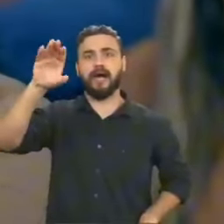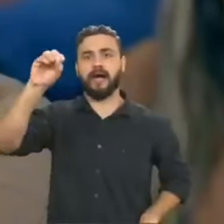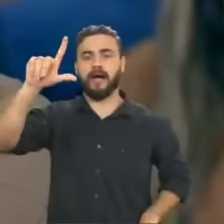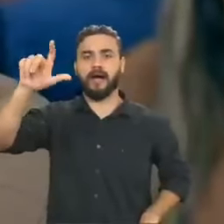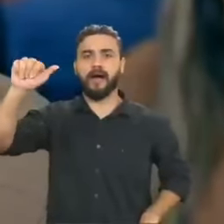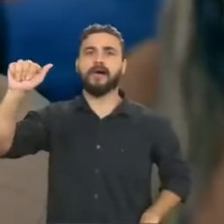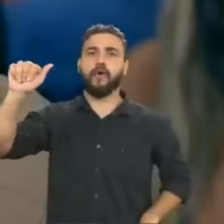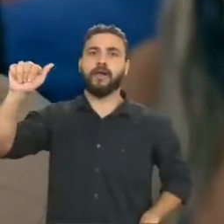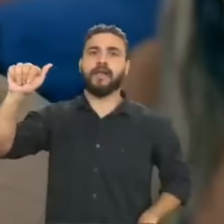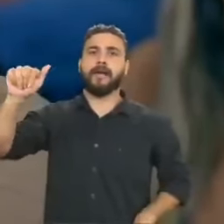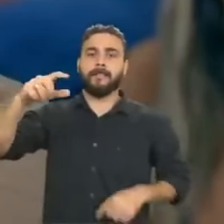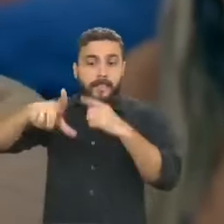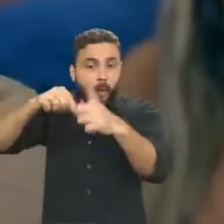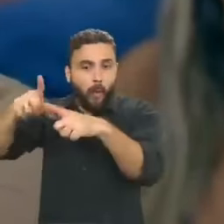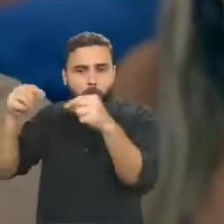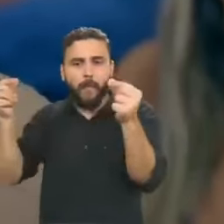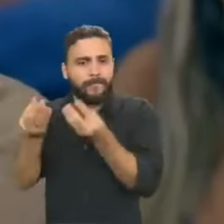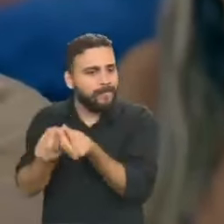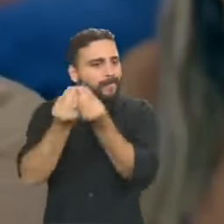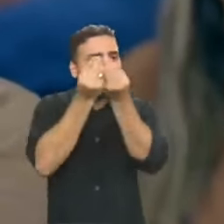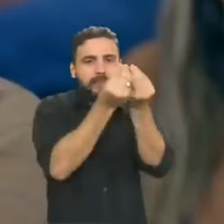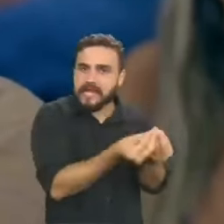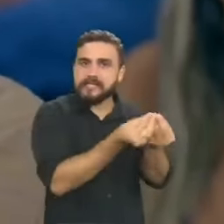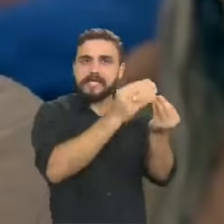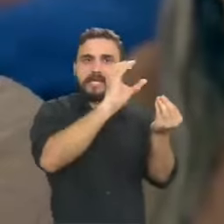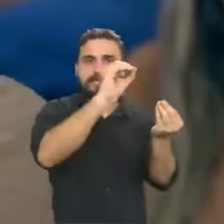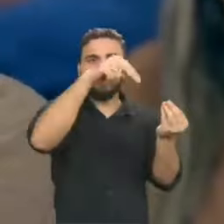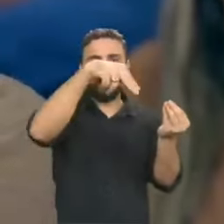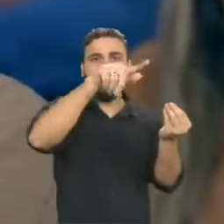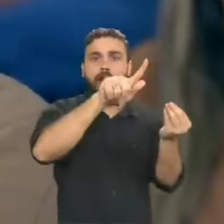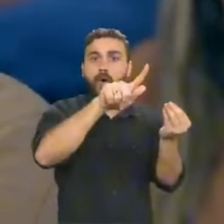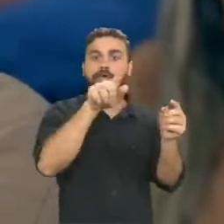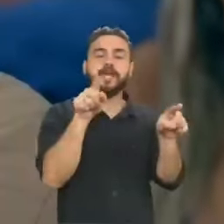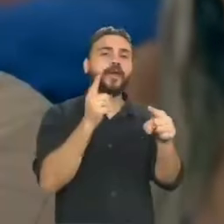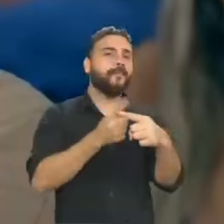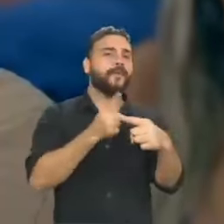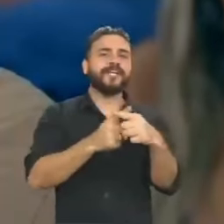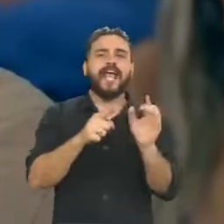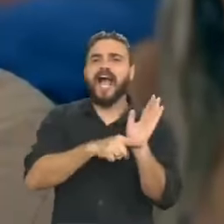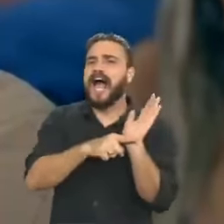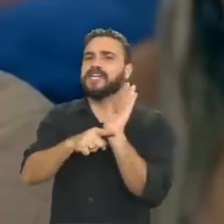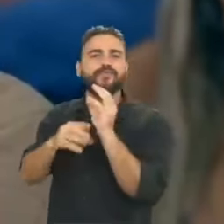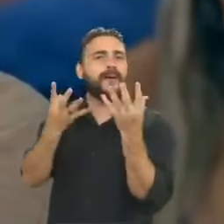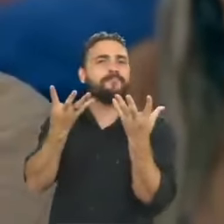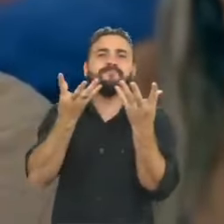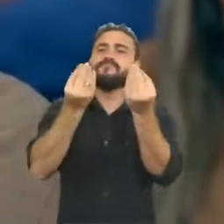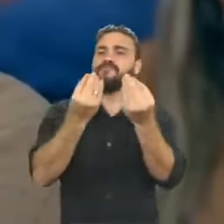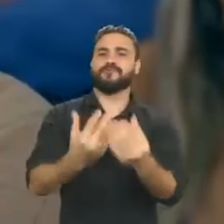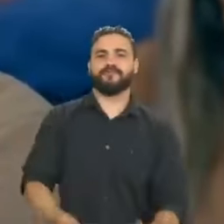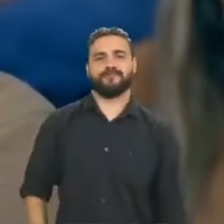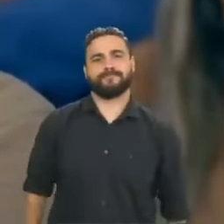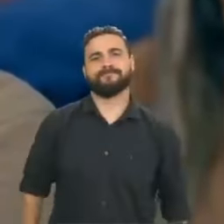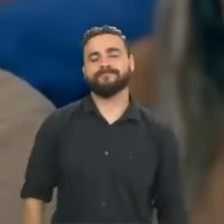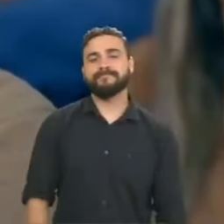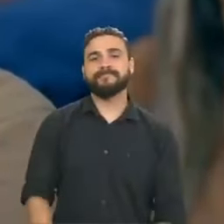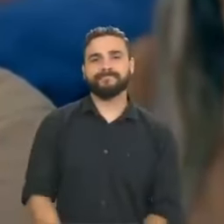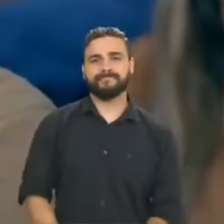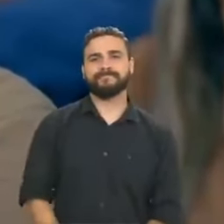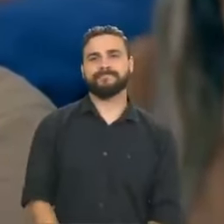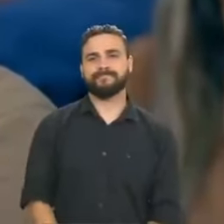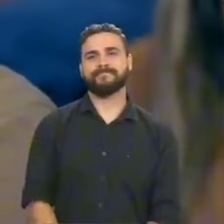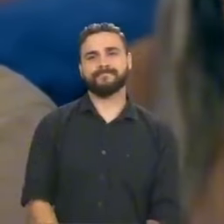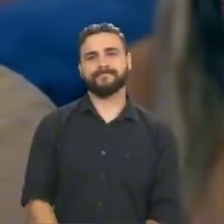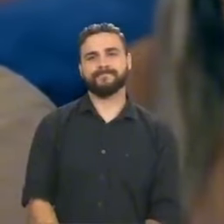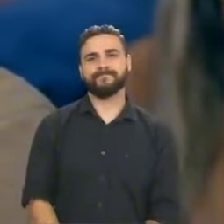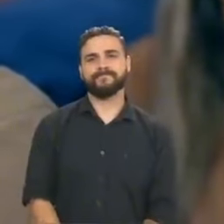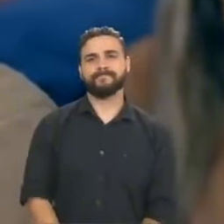o país. Mas não é só isso, é que as famílias batem a porta, e as portas estão abertas, né? A gente está... Hoje nós